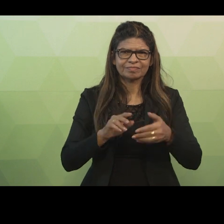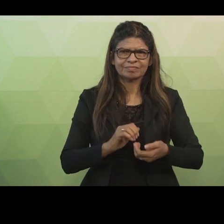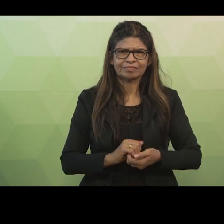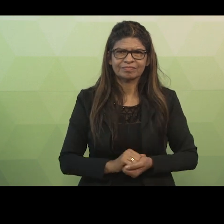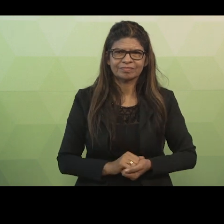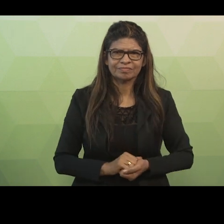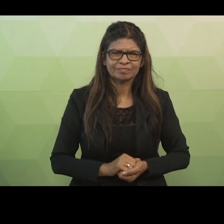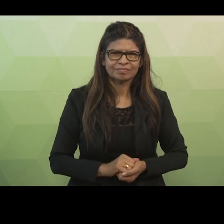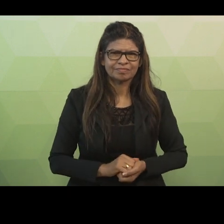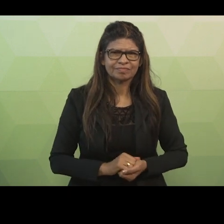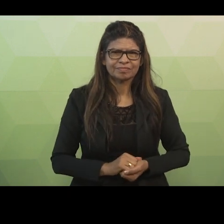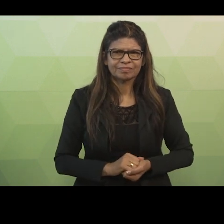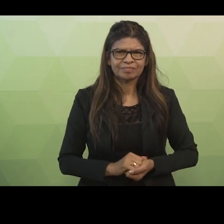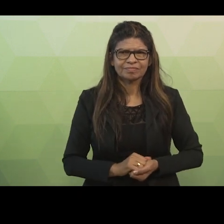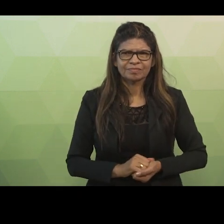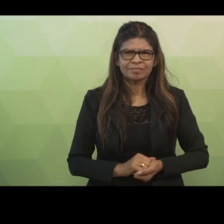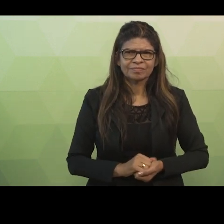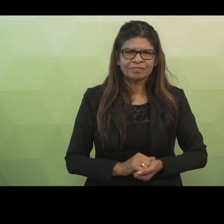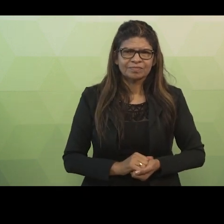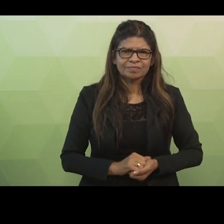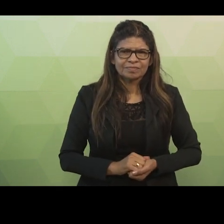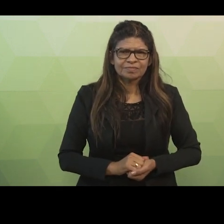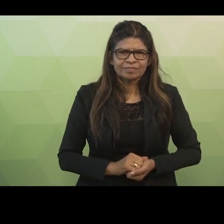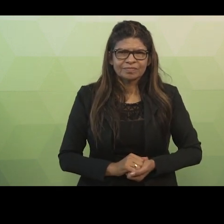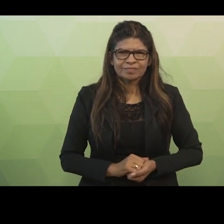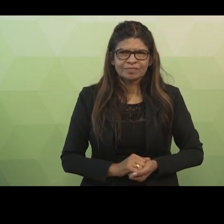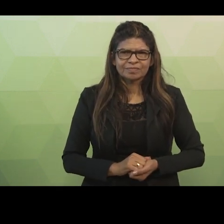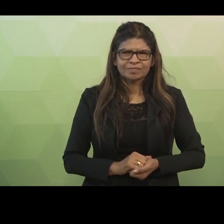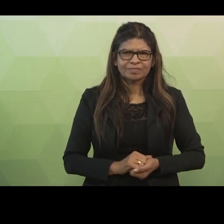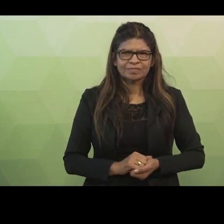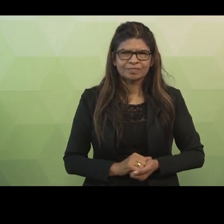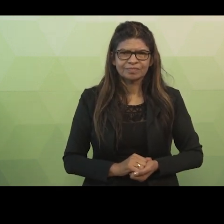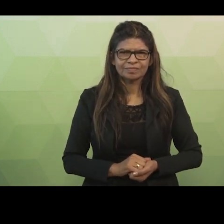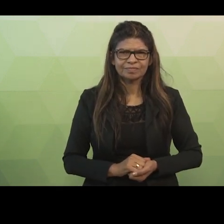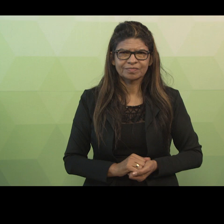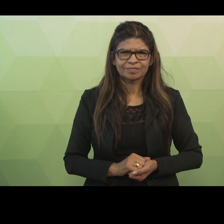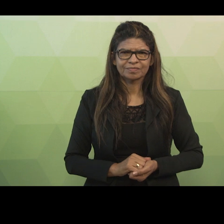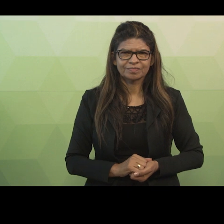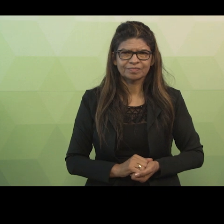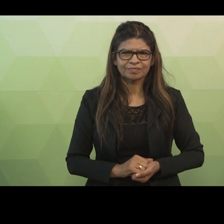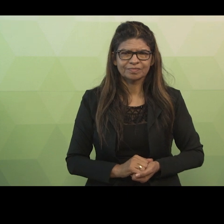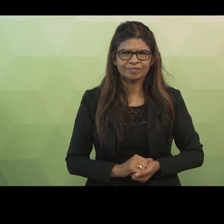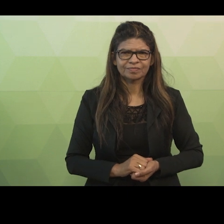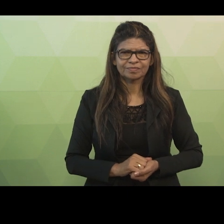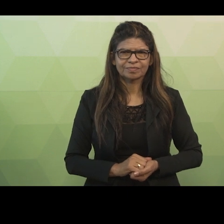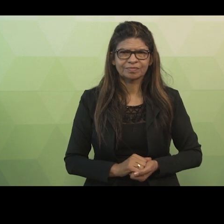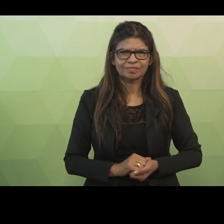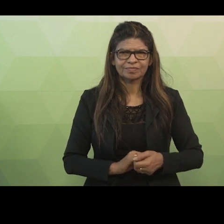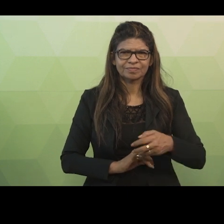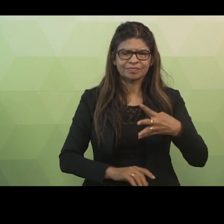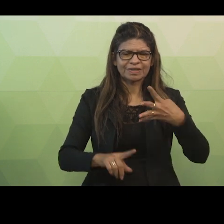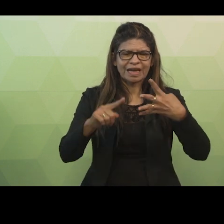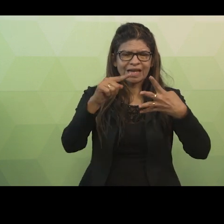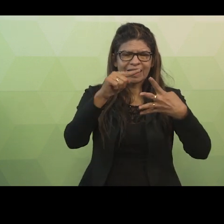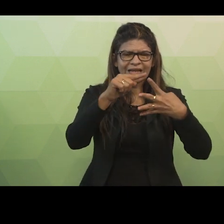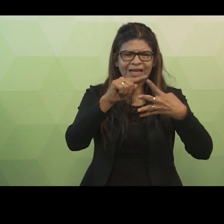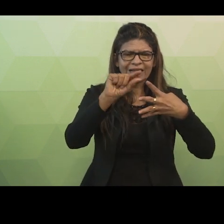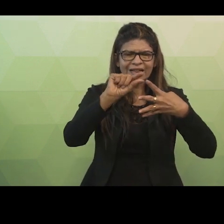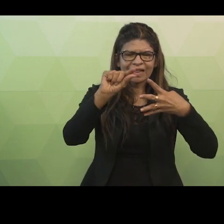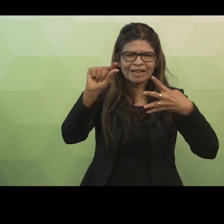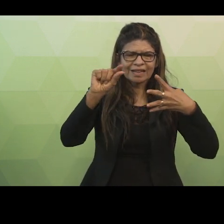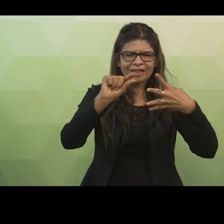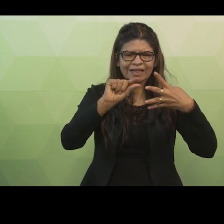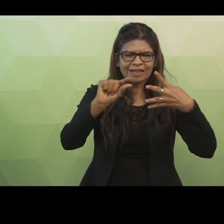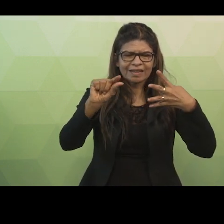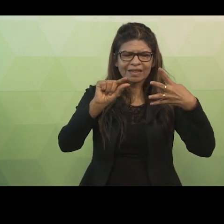na ponta deve ser utilizada para a troca de mensagens simples. A linha contínua com a seta preenchida na